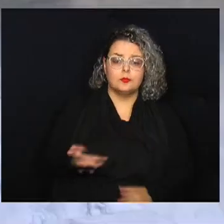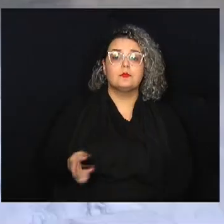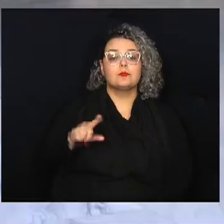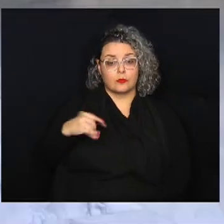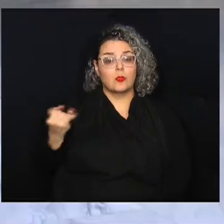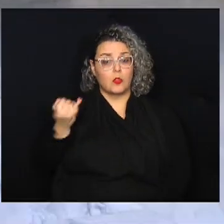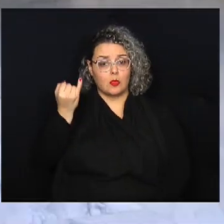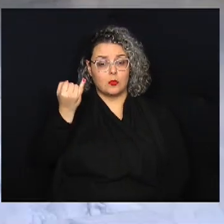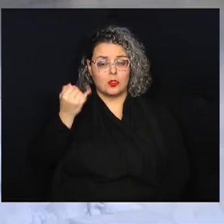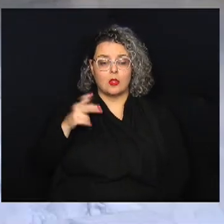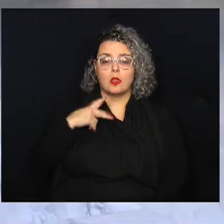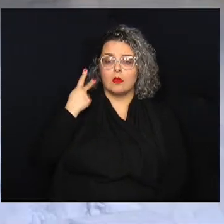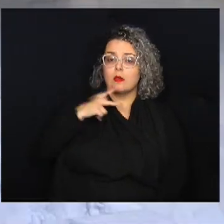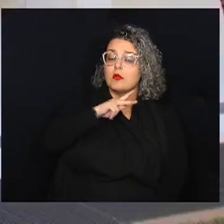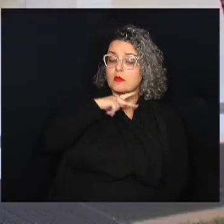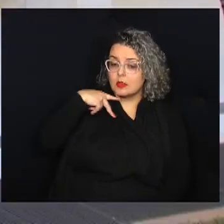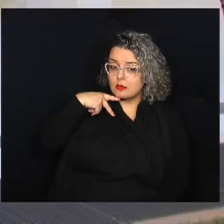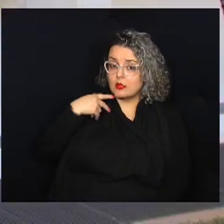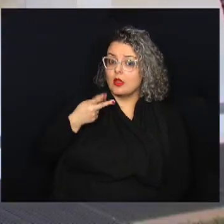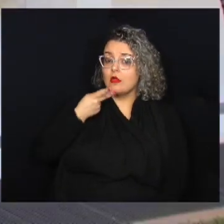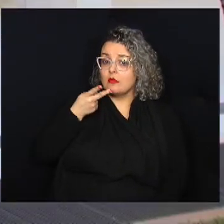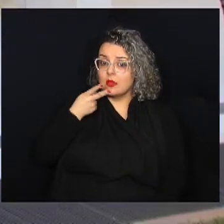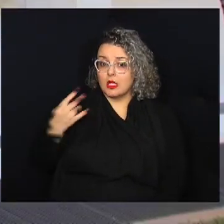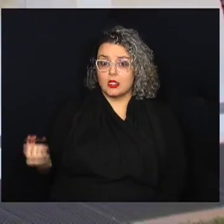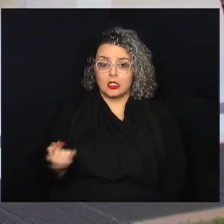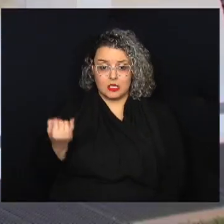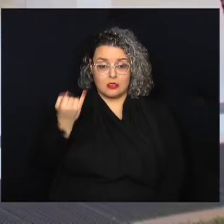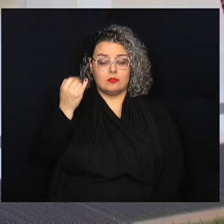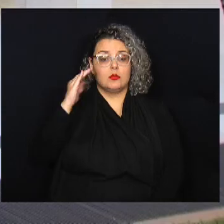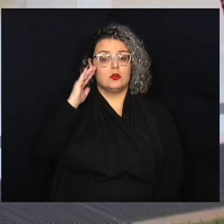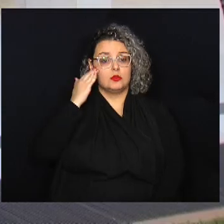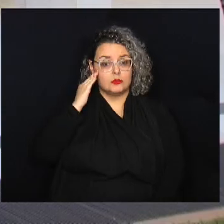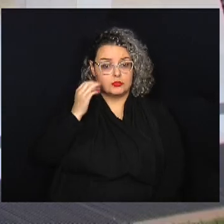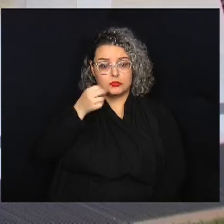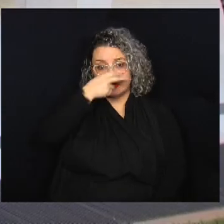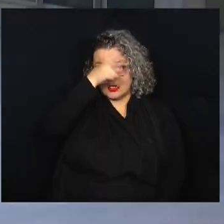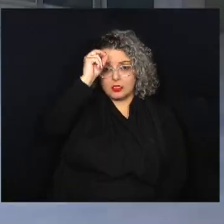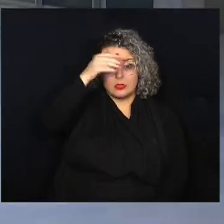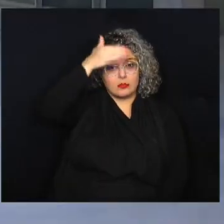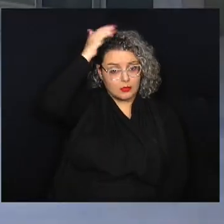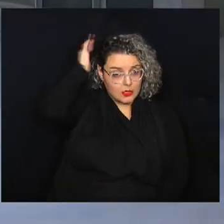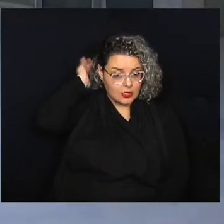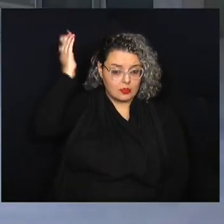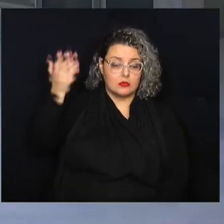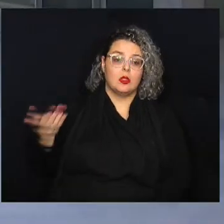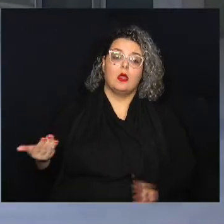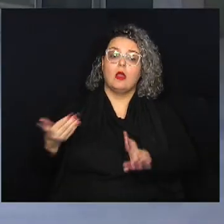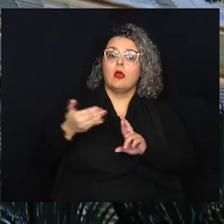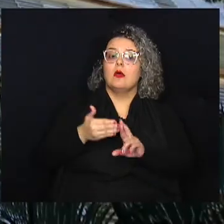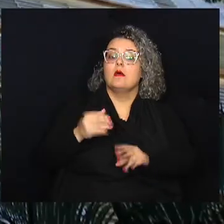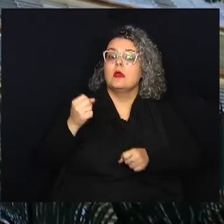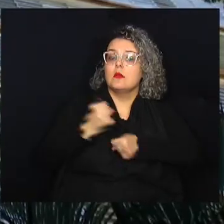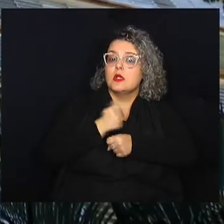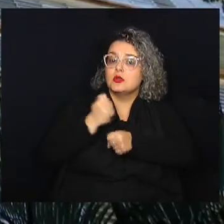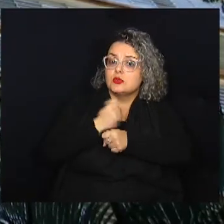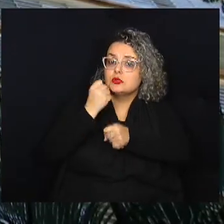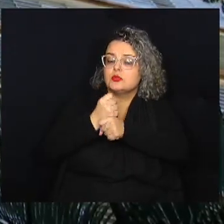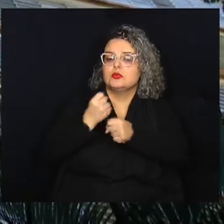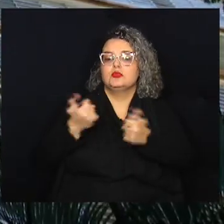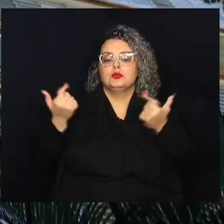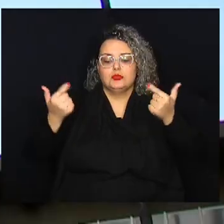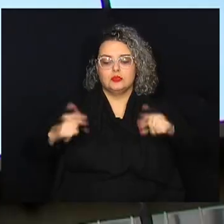importante. Permínio realça a importância do entendimento do prefeito Dário Saad referente à construção de um